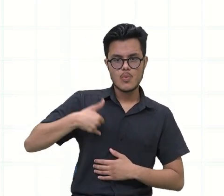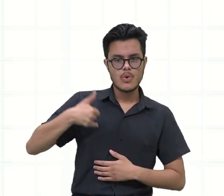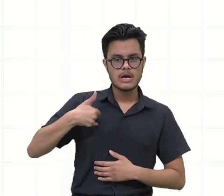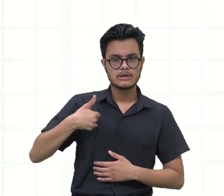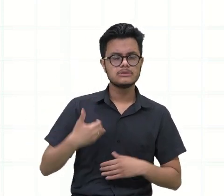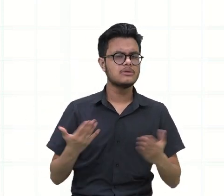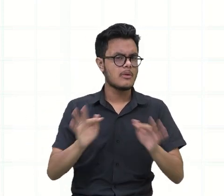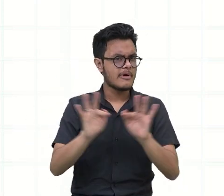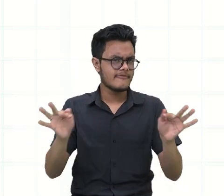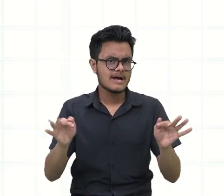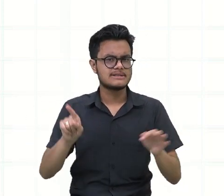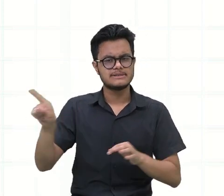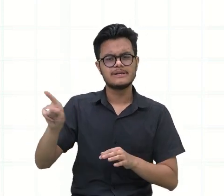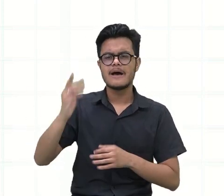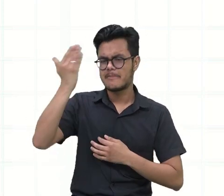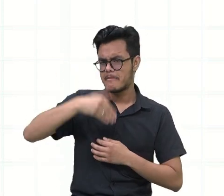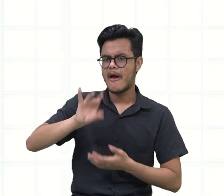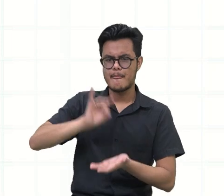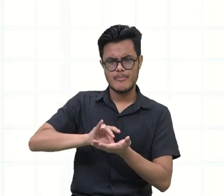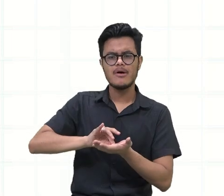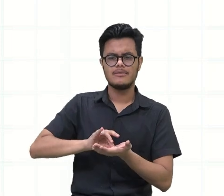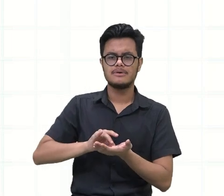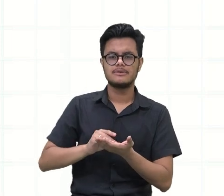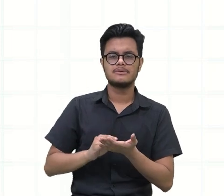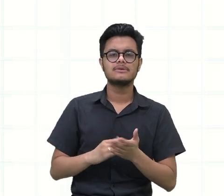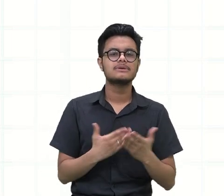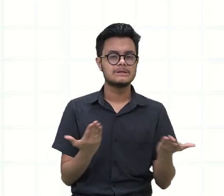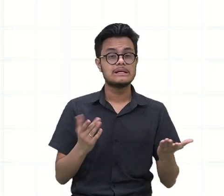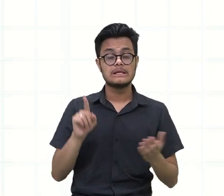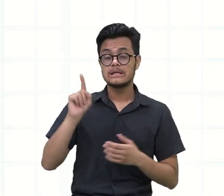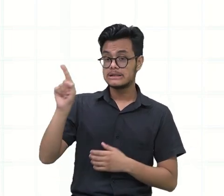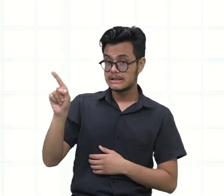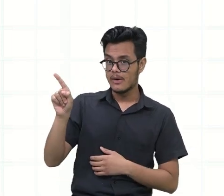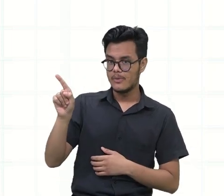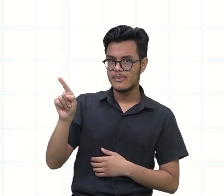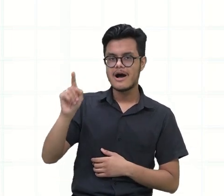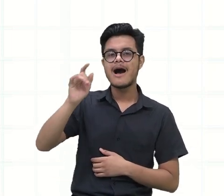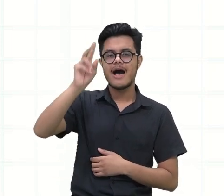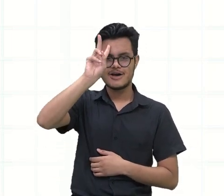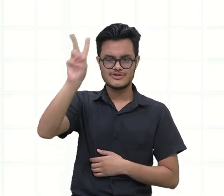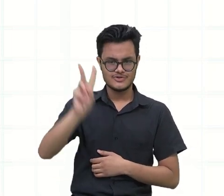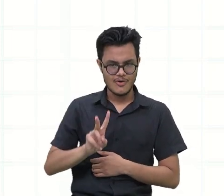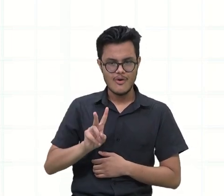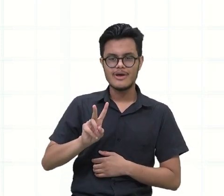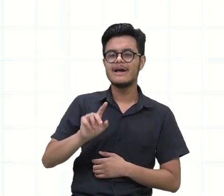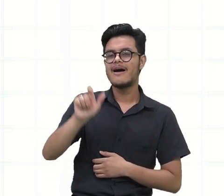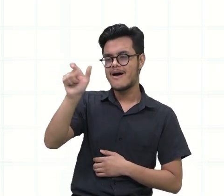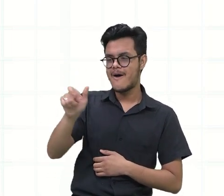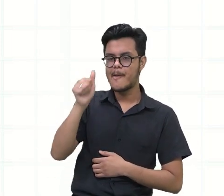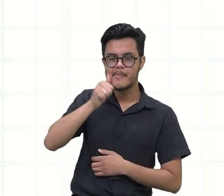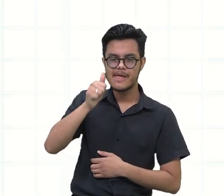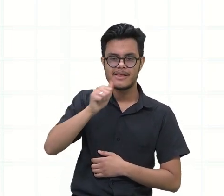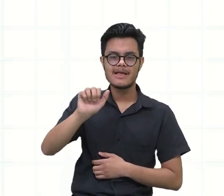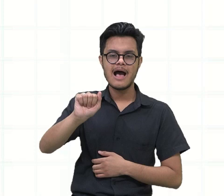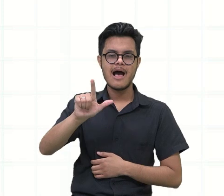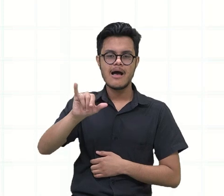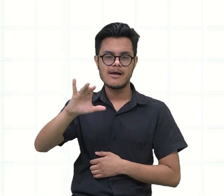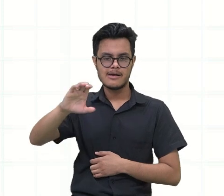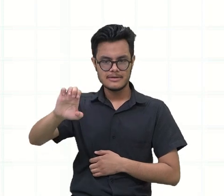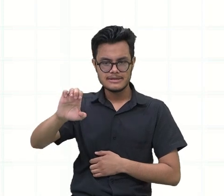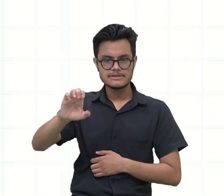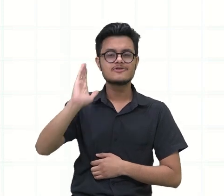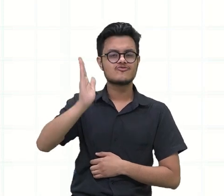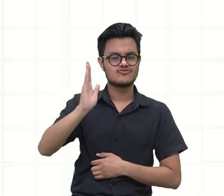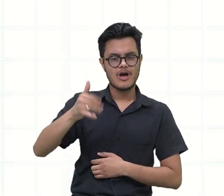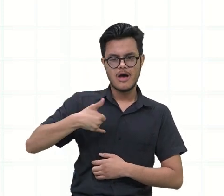frase afirmativa, né? Eu estou aqui nessa frase, ela está afirmando algo, está